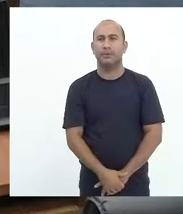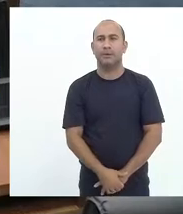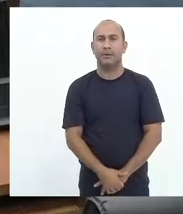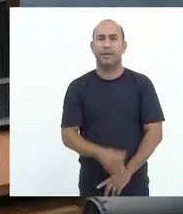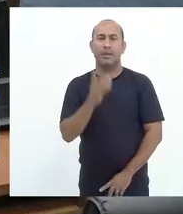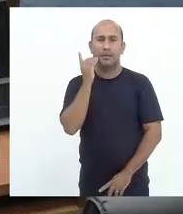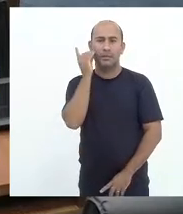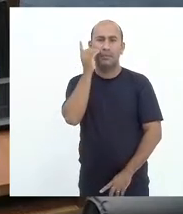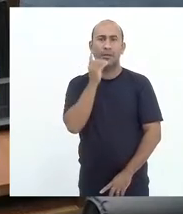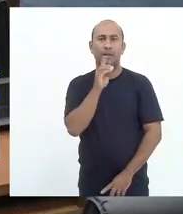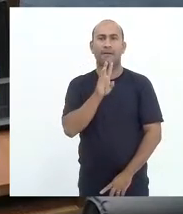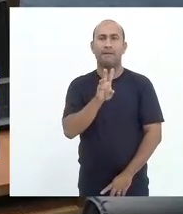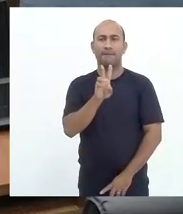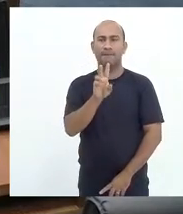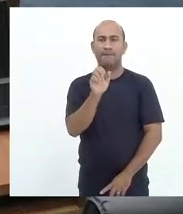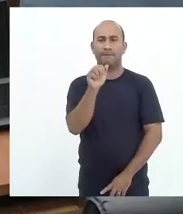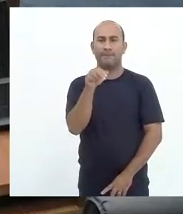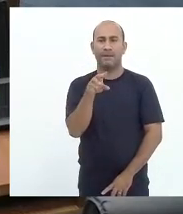Deputado Vando Família.